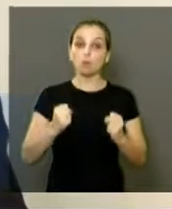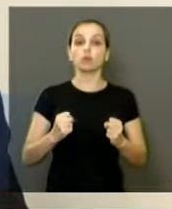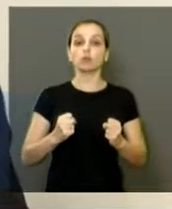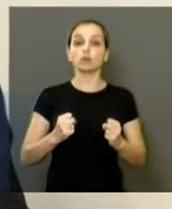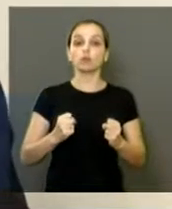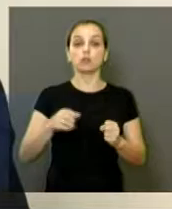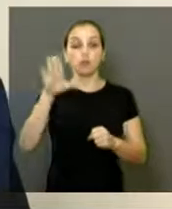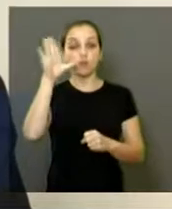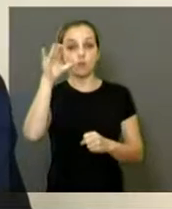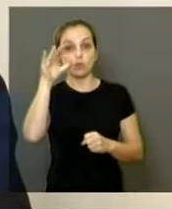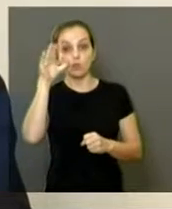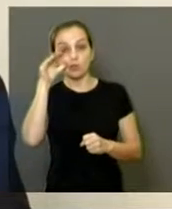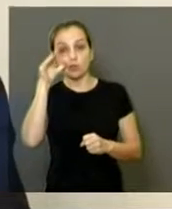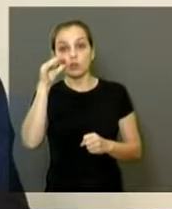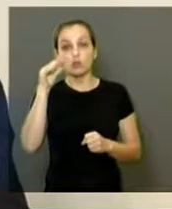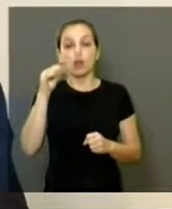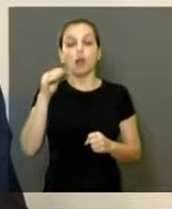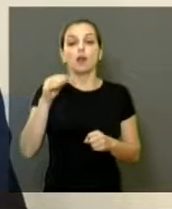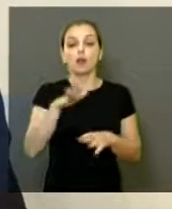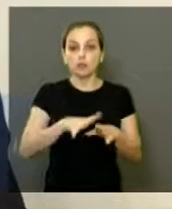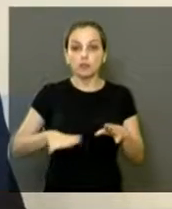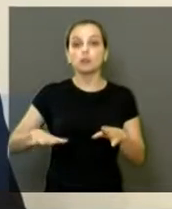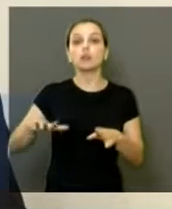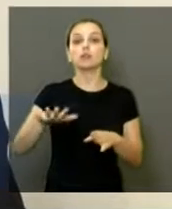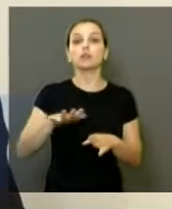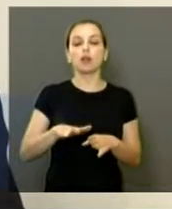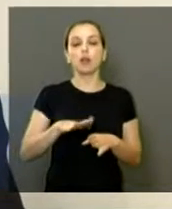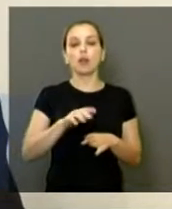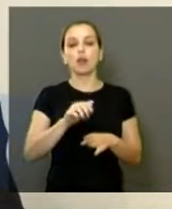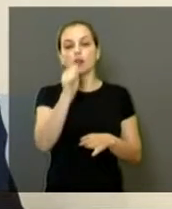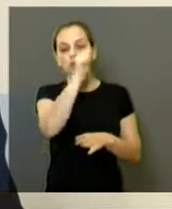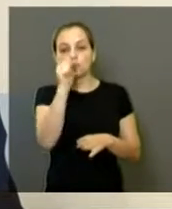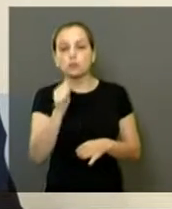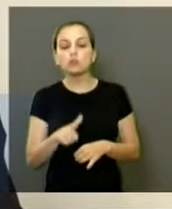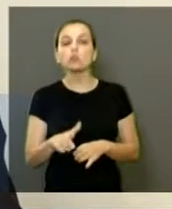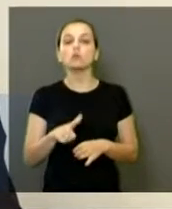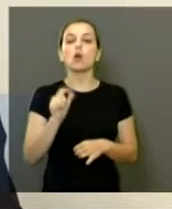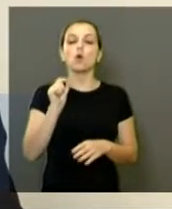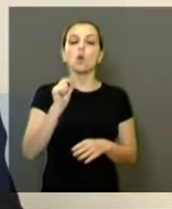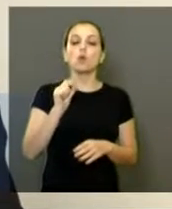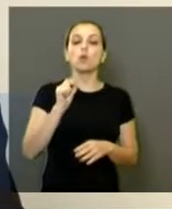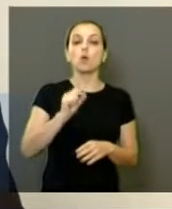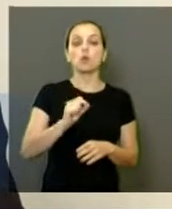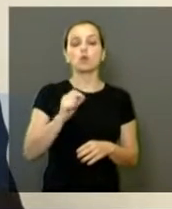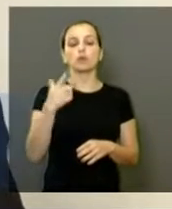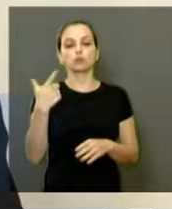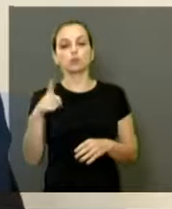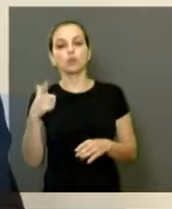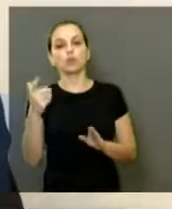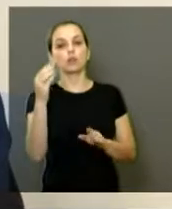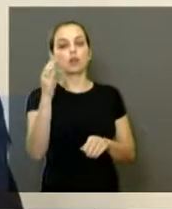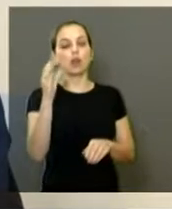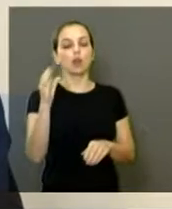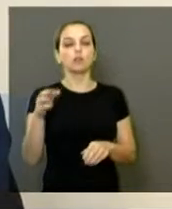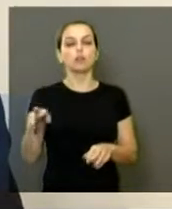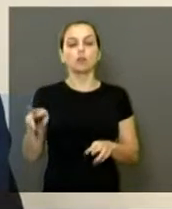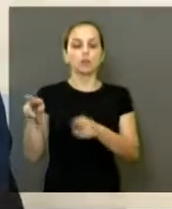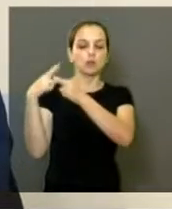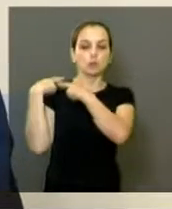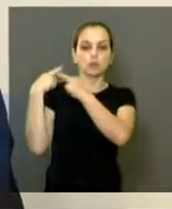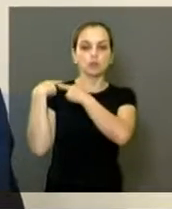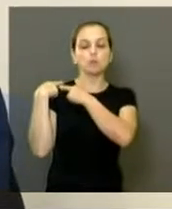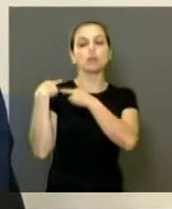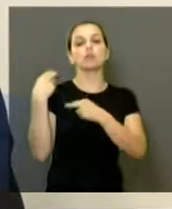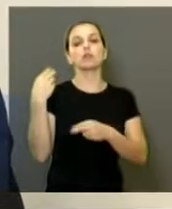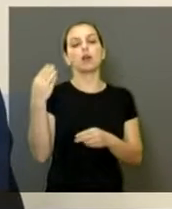inclusive chega a multar como isso não é possível é constitucional o que foi discutido aqui nós temos aqui uma